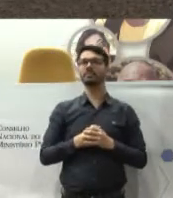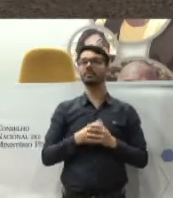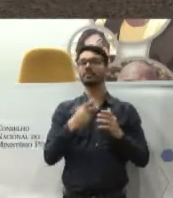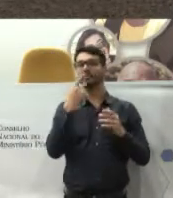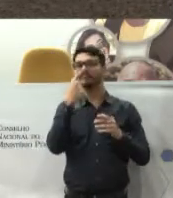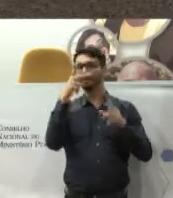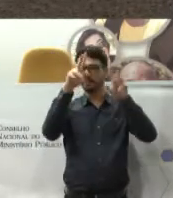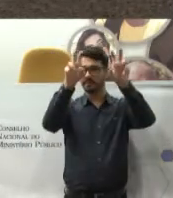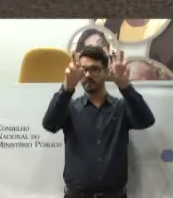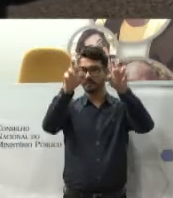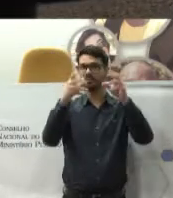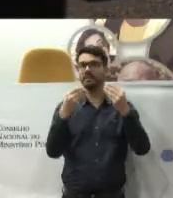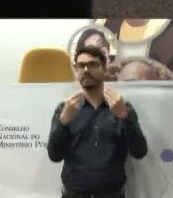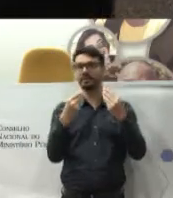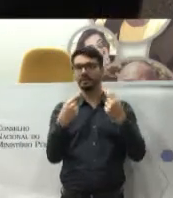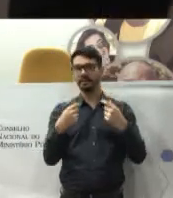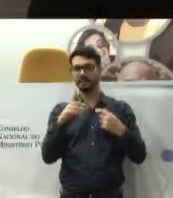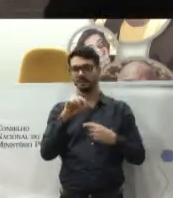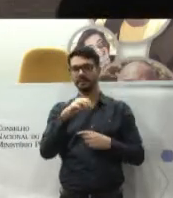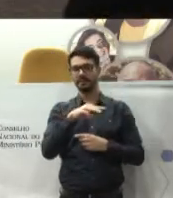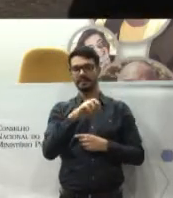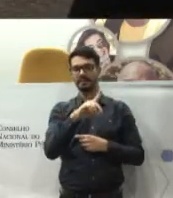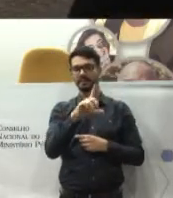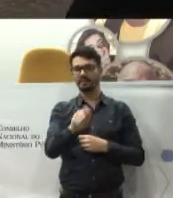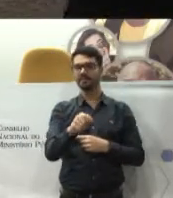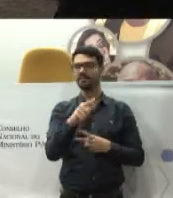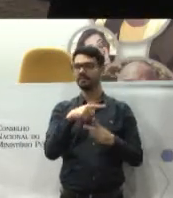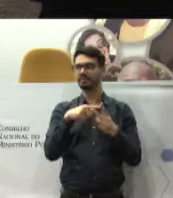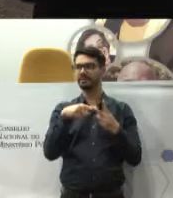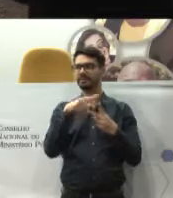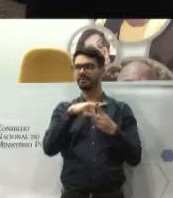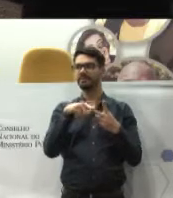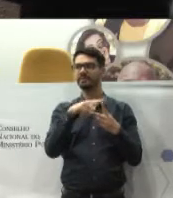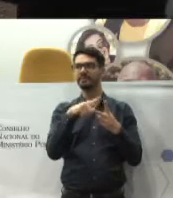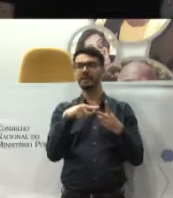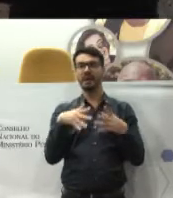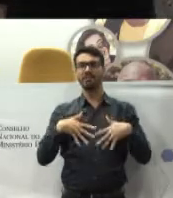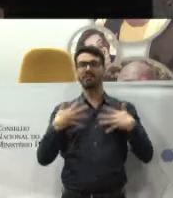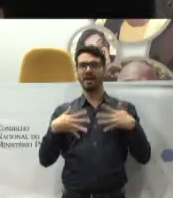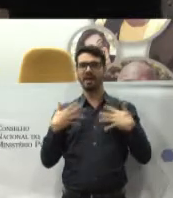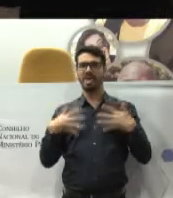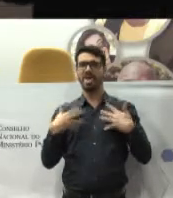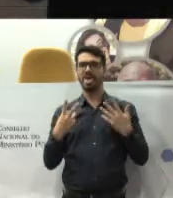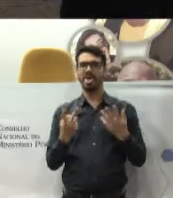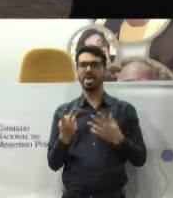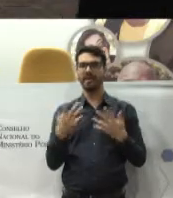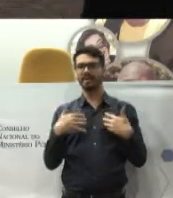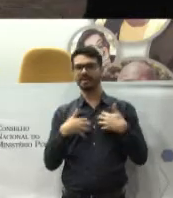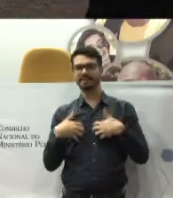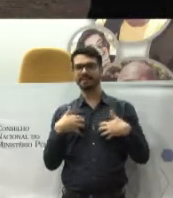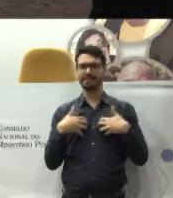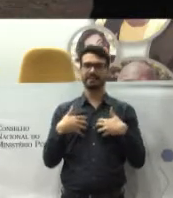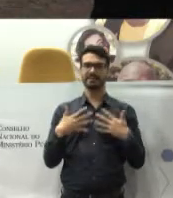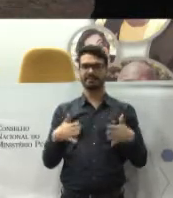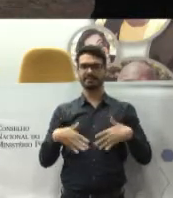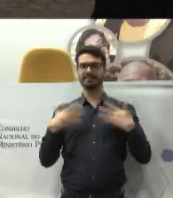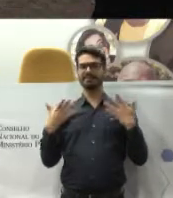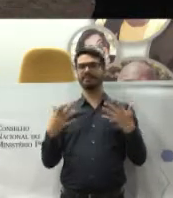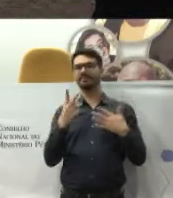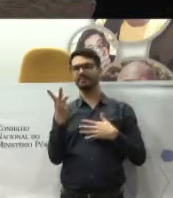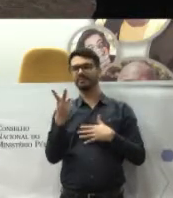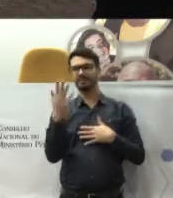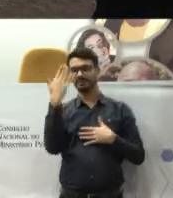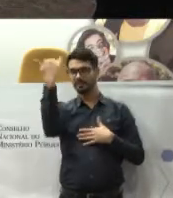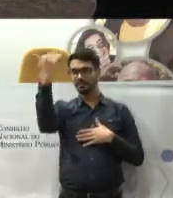demandas estruturais na presença do Dr. Edilson Vitorelli, Dr. Hermes Zanetti, é uma coisa meio assustadora, então nem vou me estender muito,